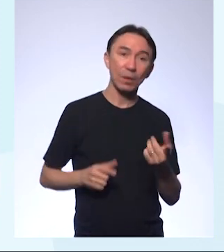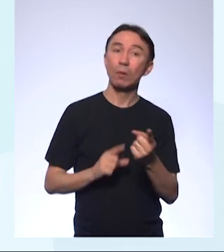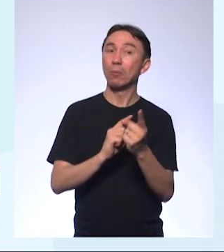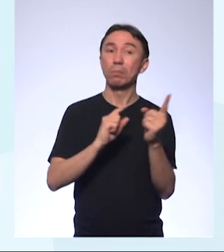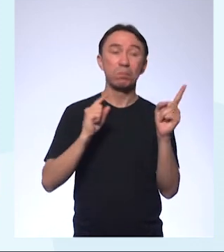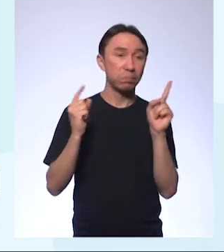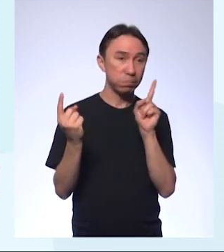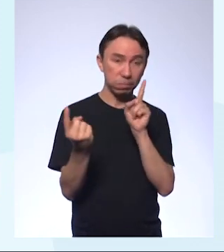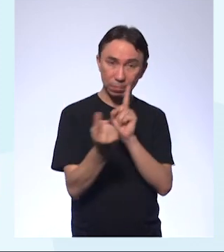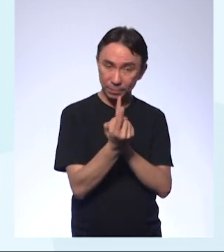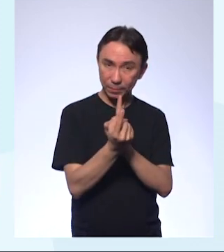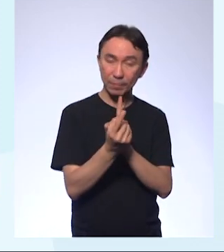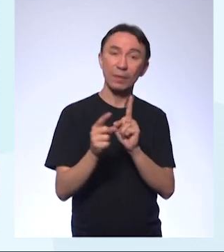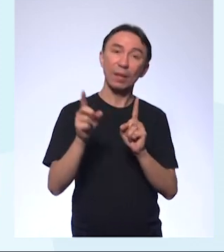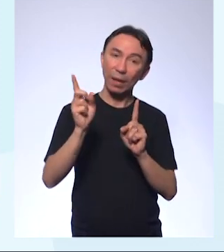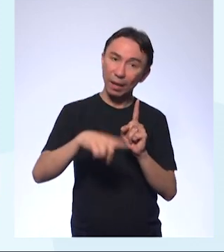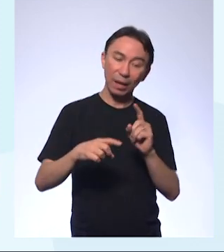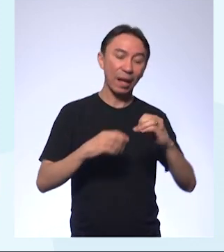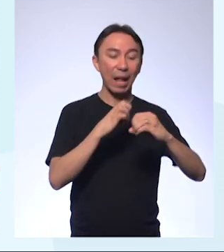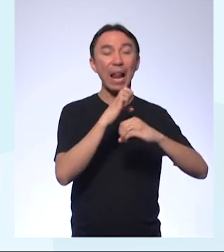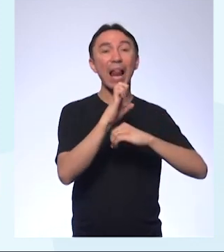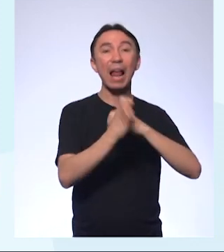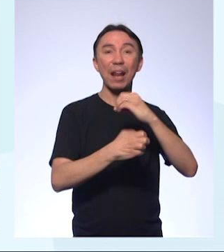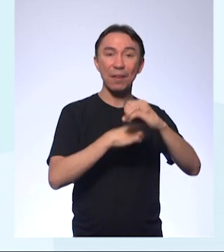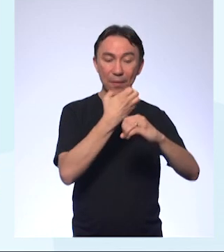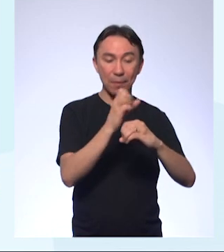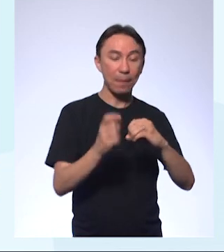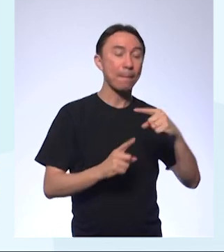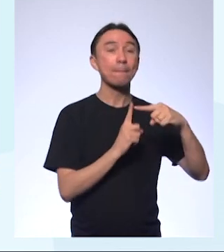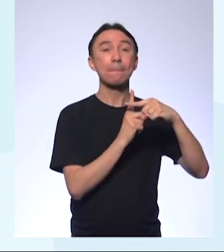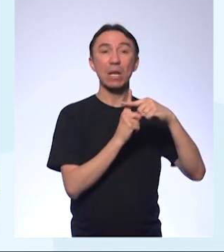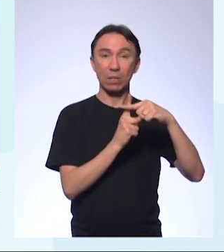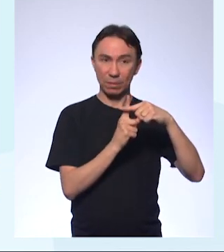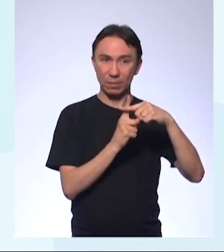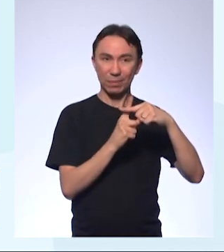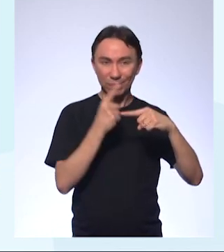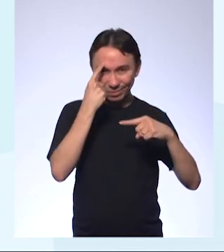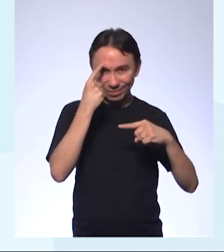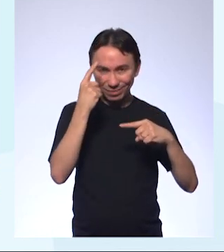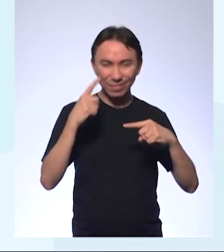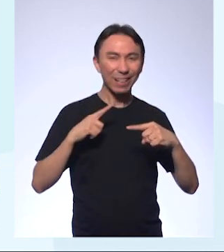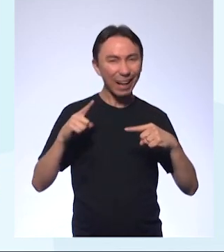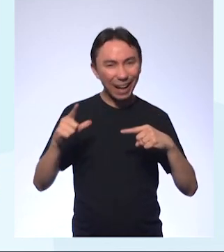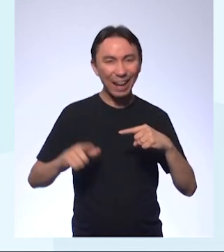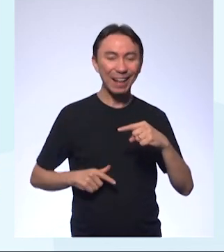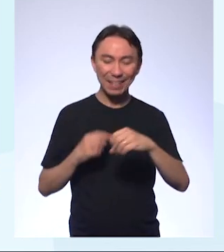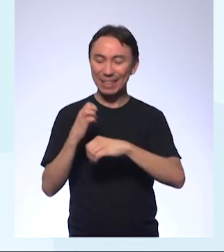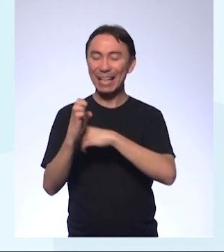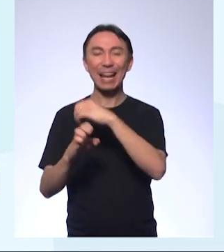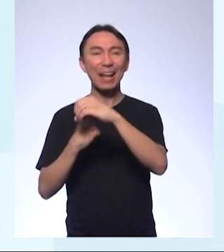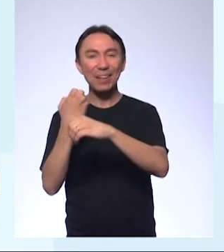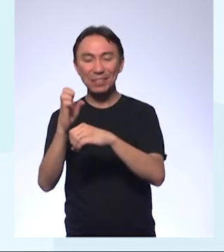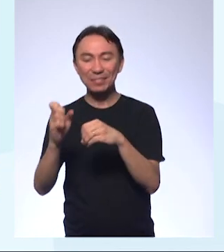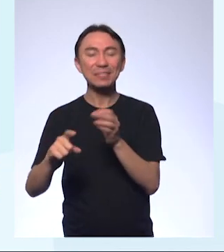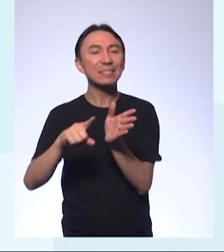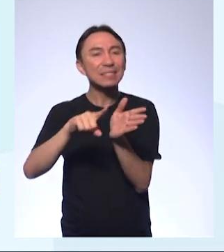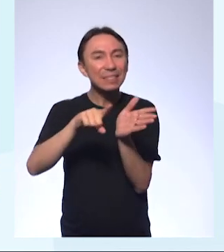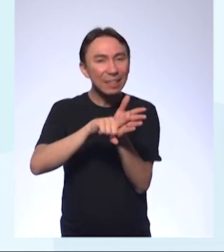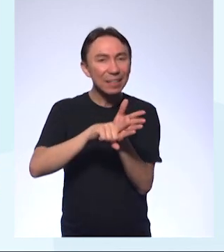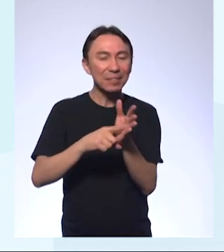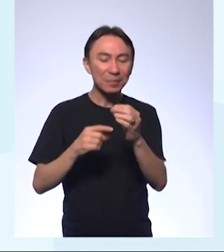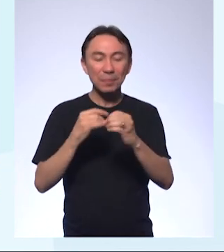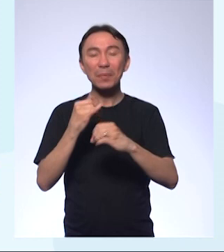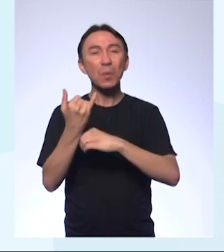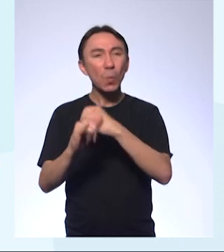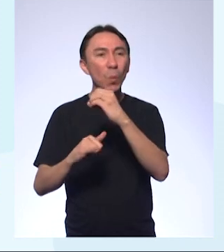a eletropositividade. Então, se a eletronegatividade era a tendência que o elemento, ou melhor, né, o átomo tem